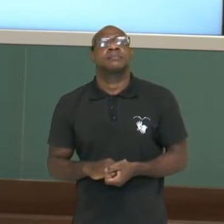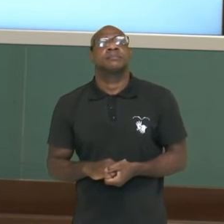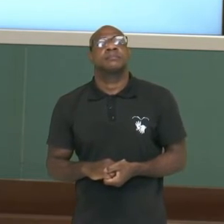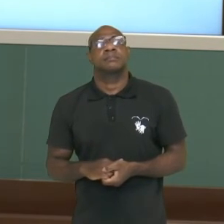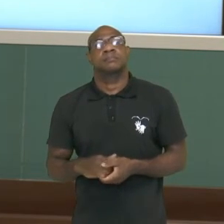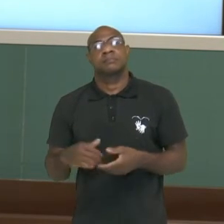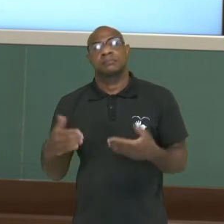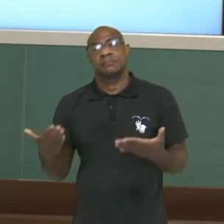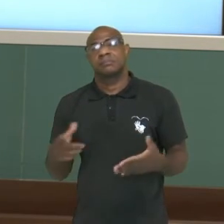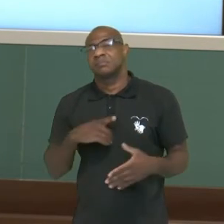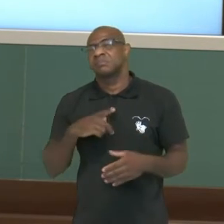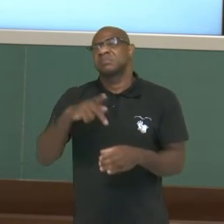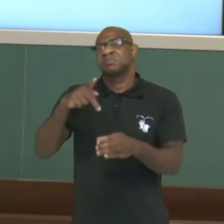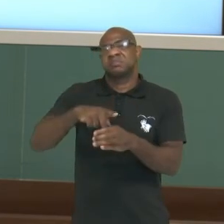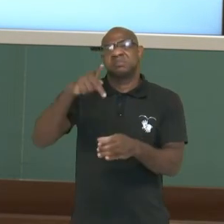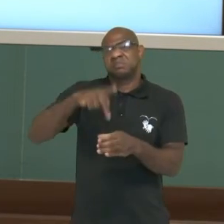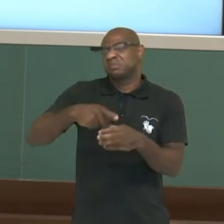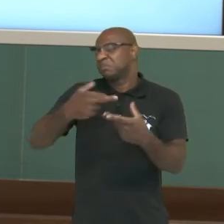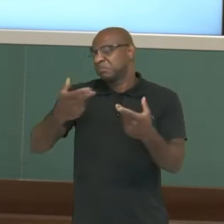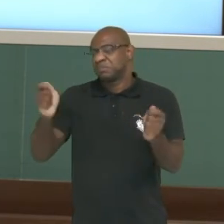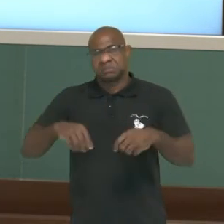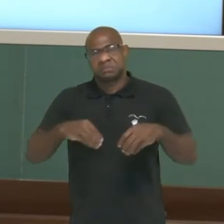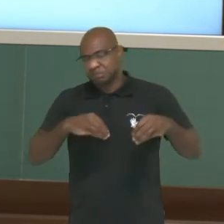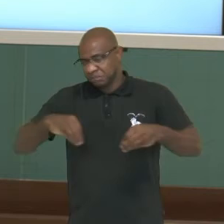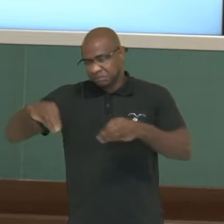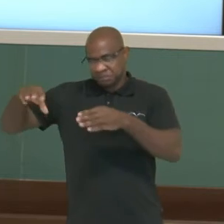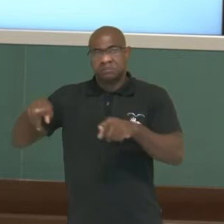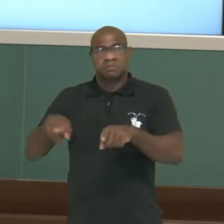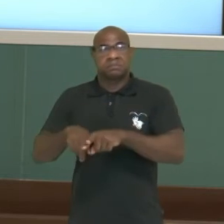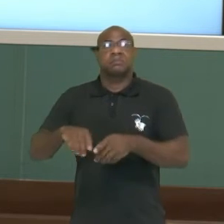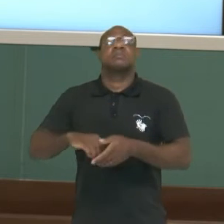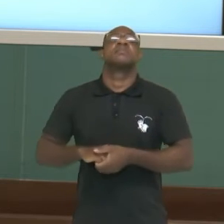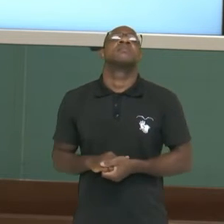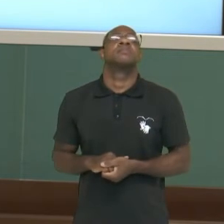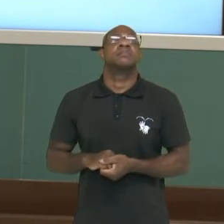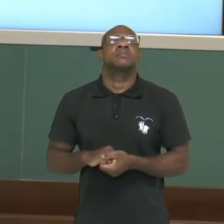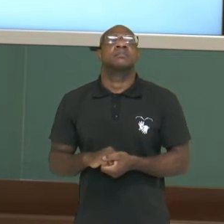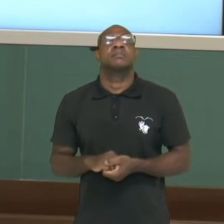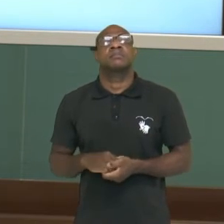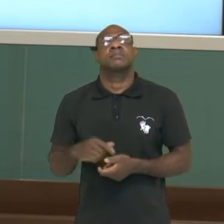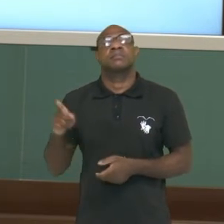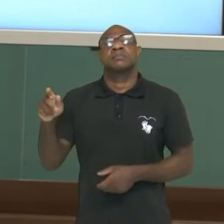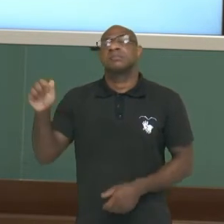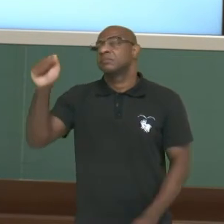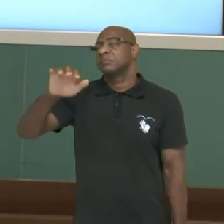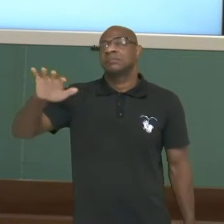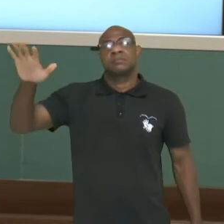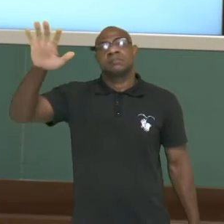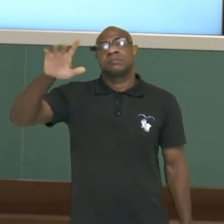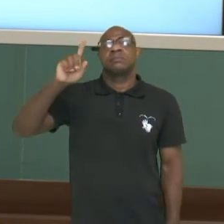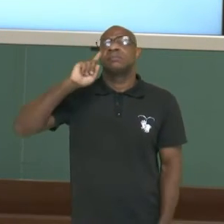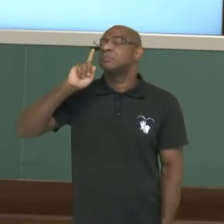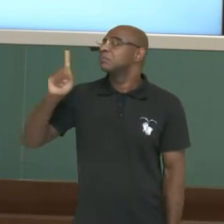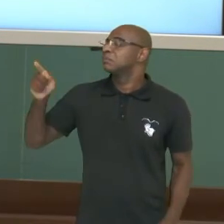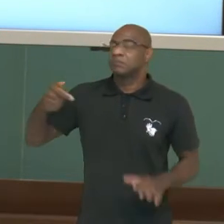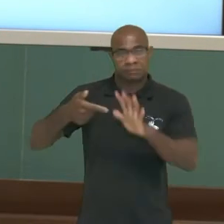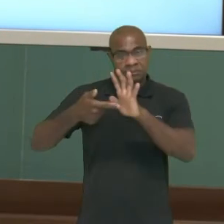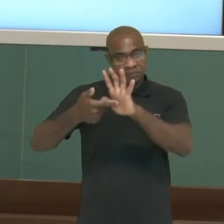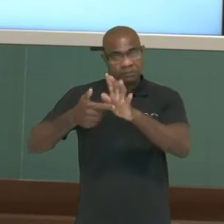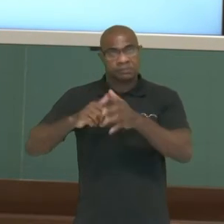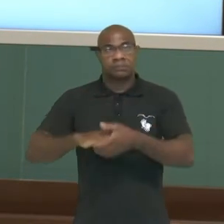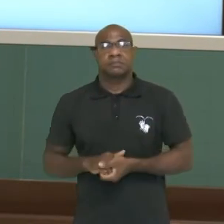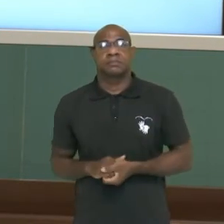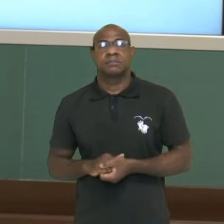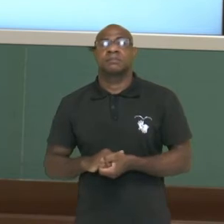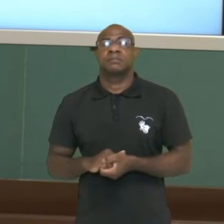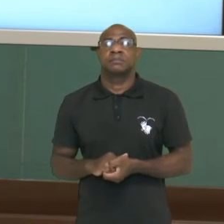bom? Também petróleo e assim por diante, tá bom? Muito bem, então essa é a região aqui, né? O mapinha está mostrando de onde nós estamos